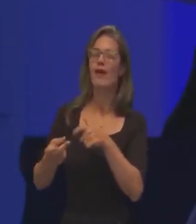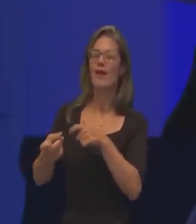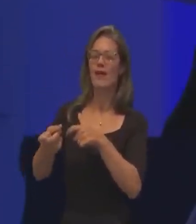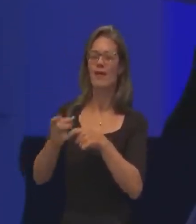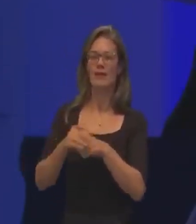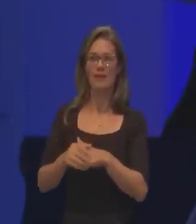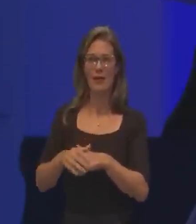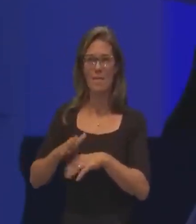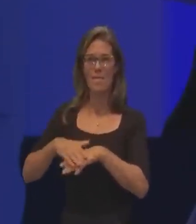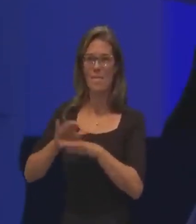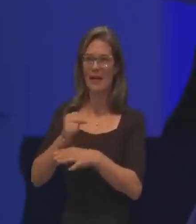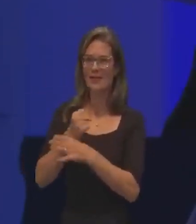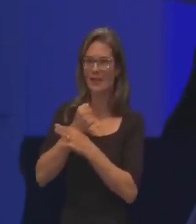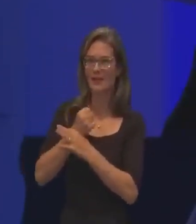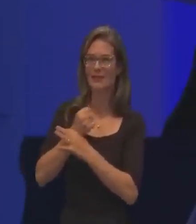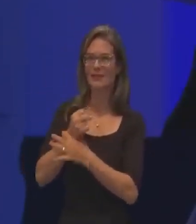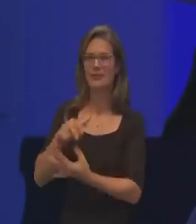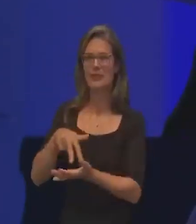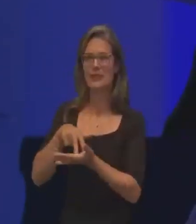solidez.